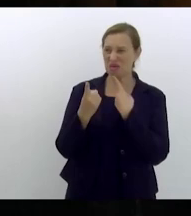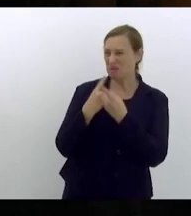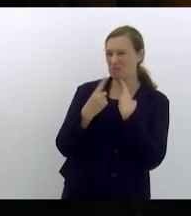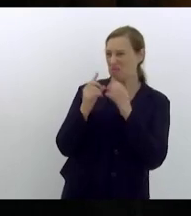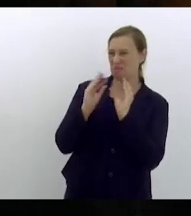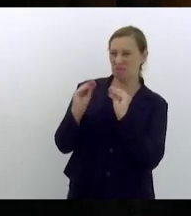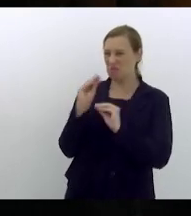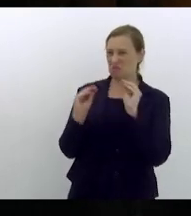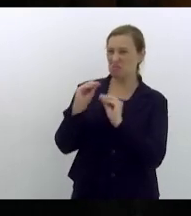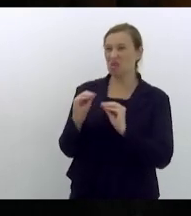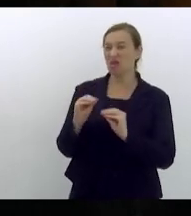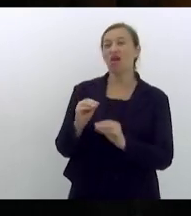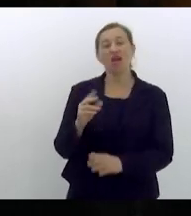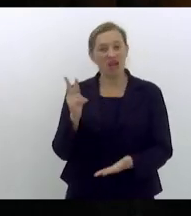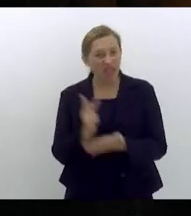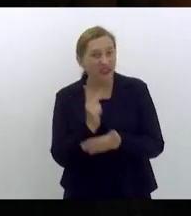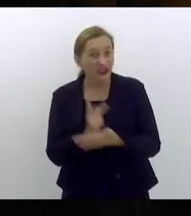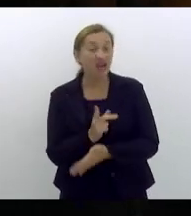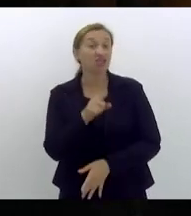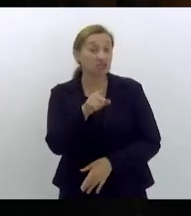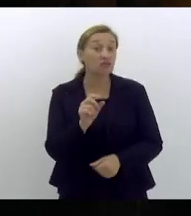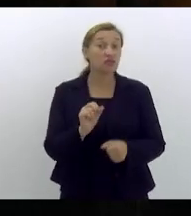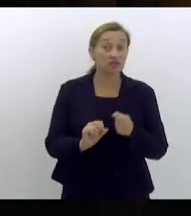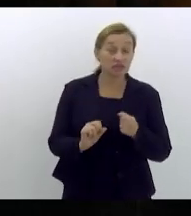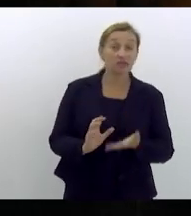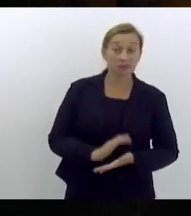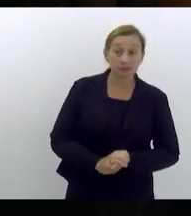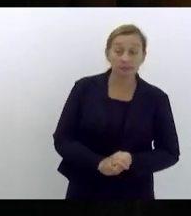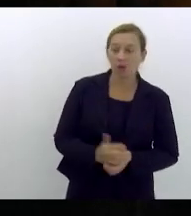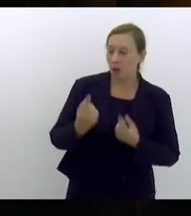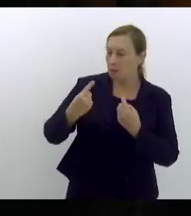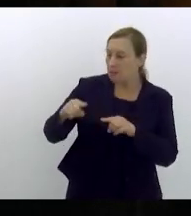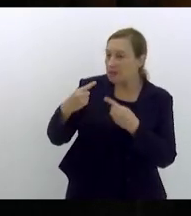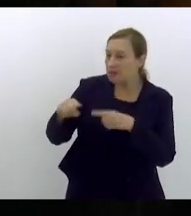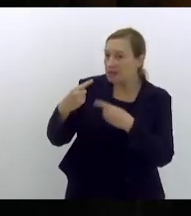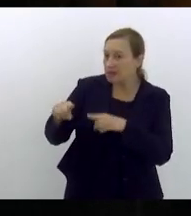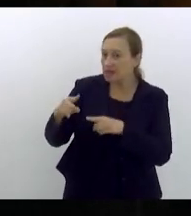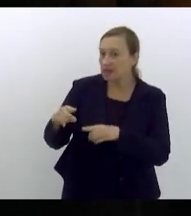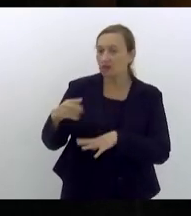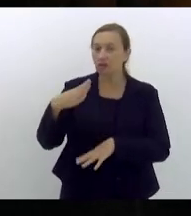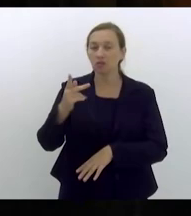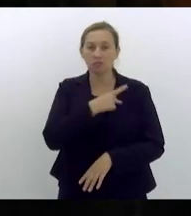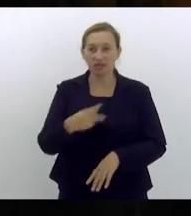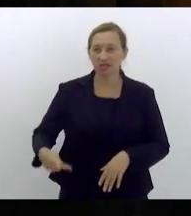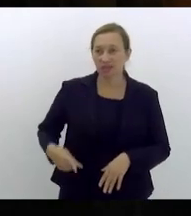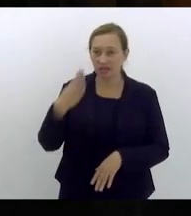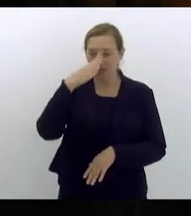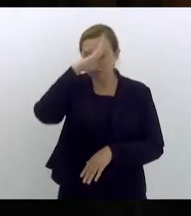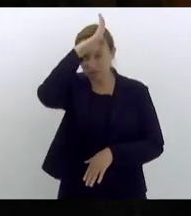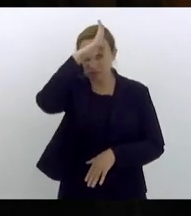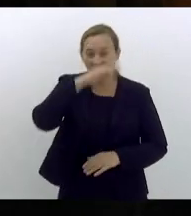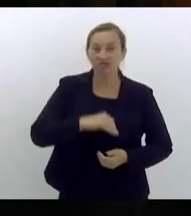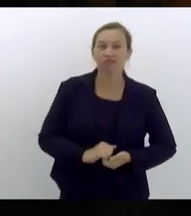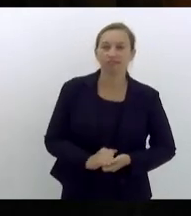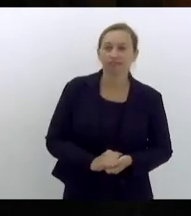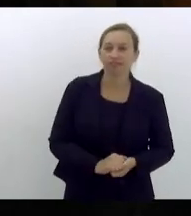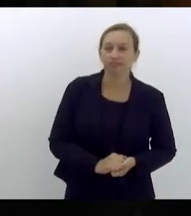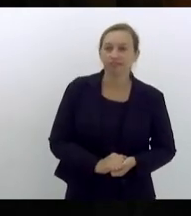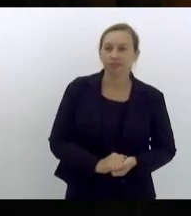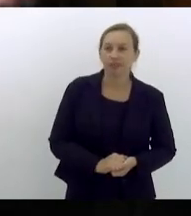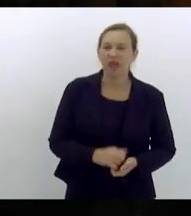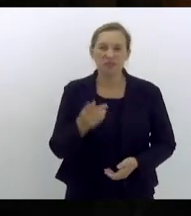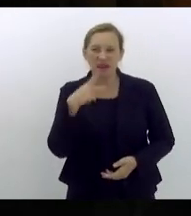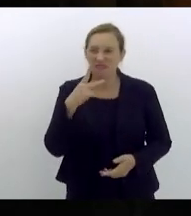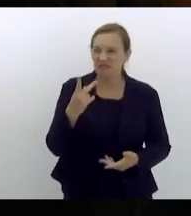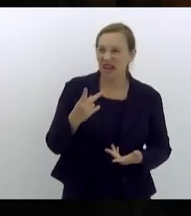É covardia O que estão fazendo é uma perseguição que estão fazendo com o presidente Jair Messias bolsonaro agora